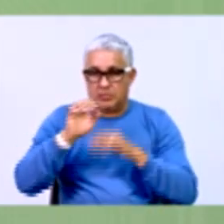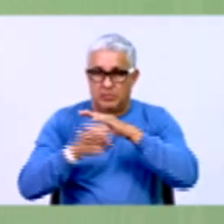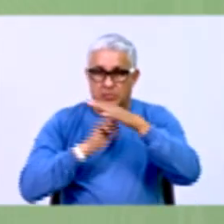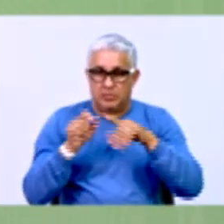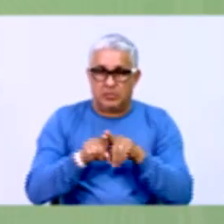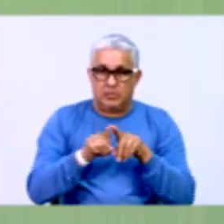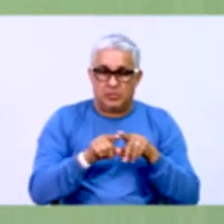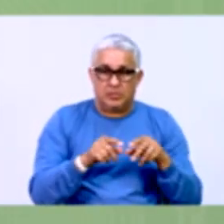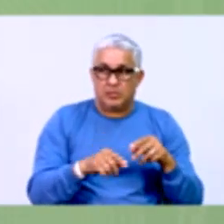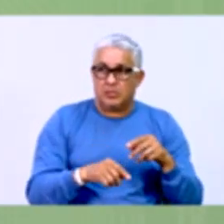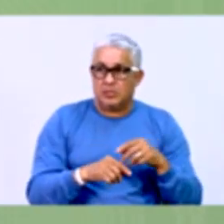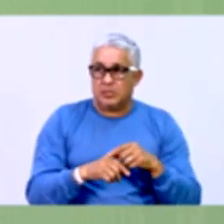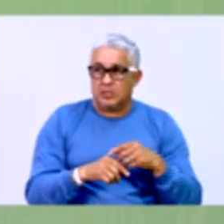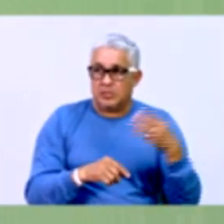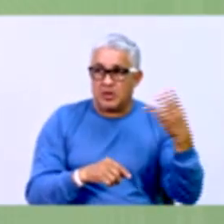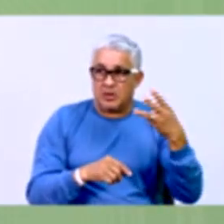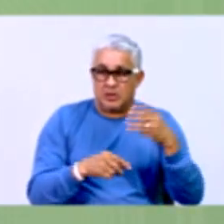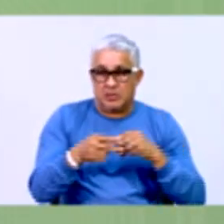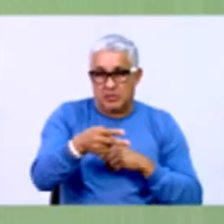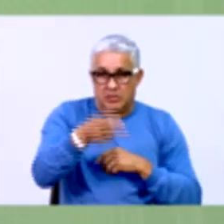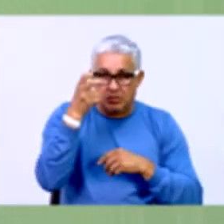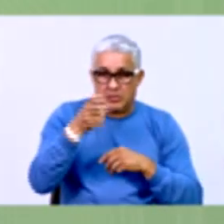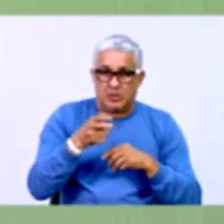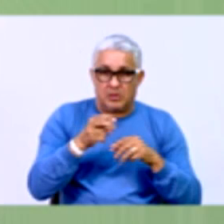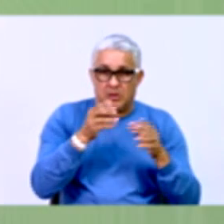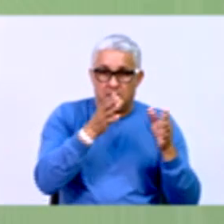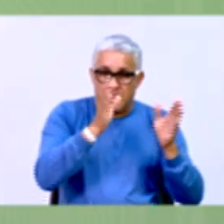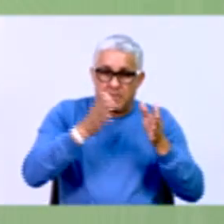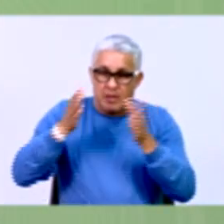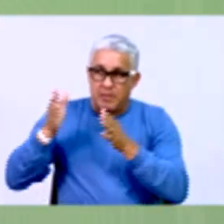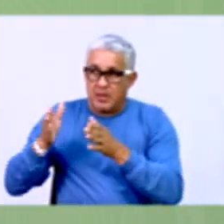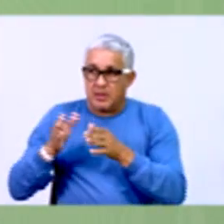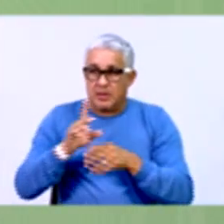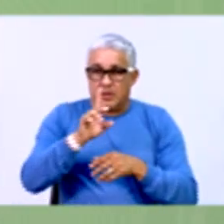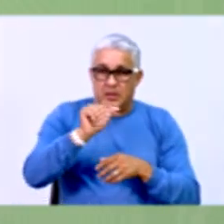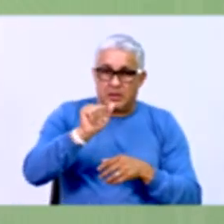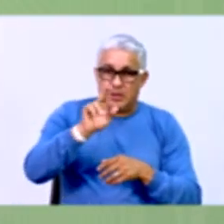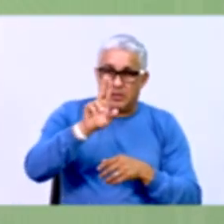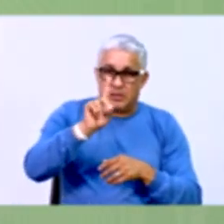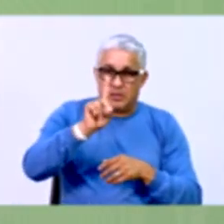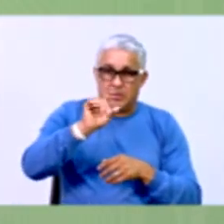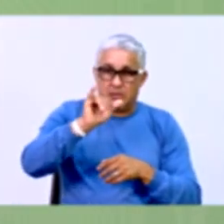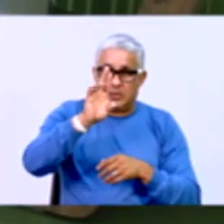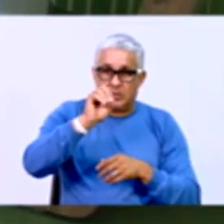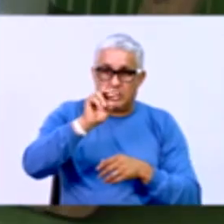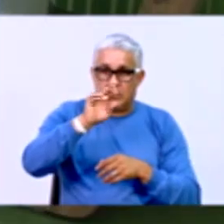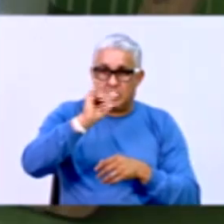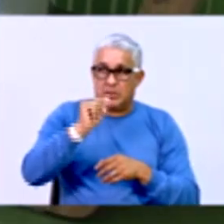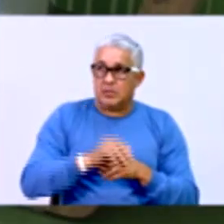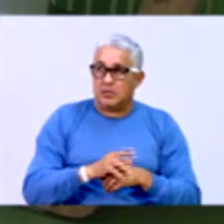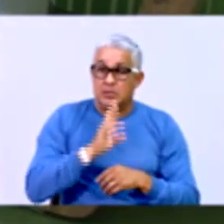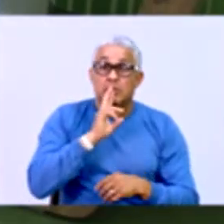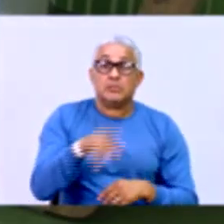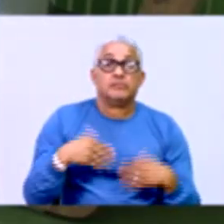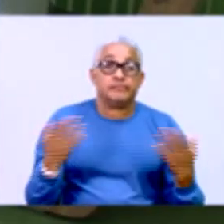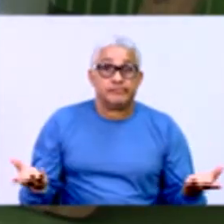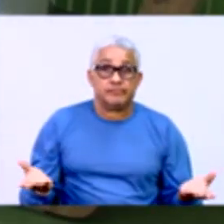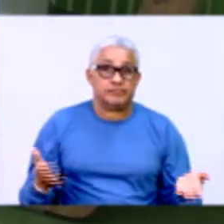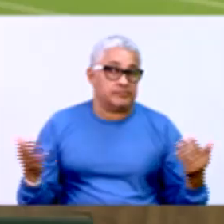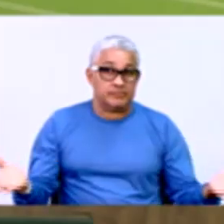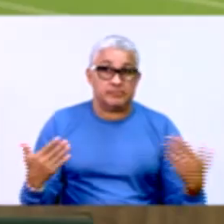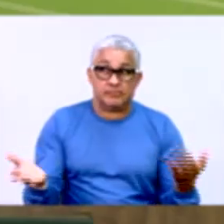Identifique quais são as etapas de uma auditoria. Vamos lá. E aí, vamos lá, gente. Vamos lá para a participação,